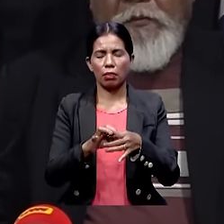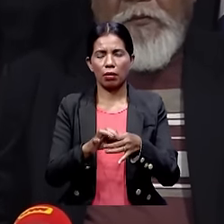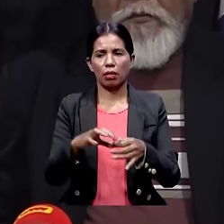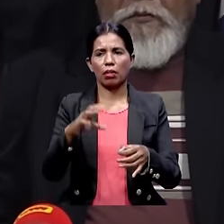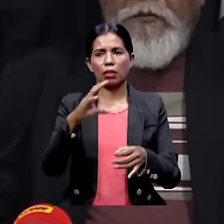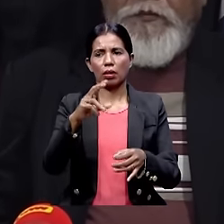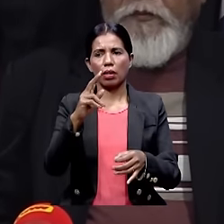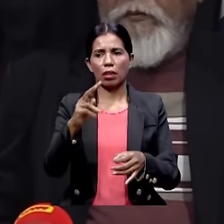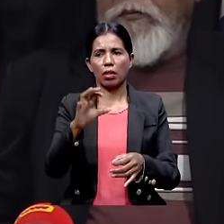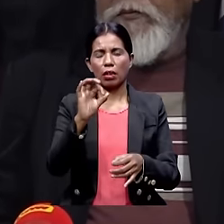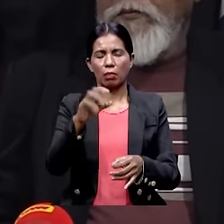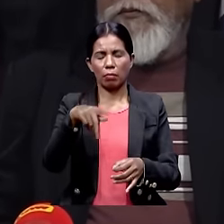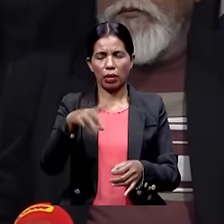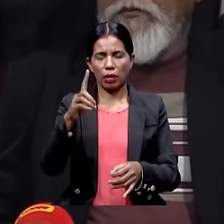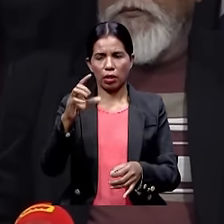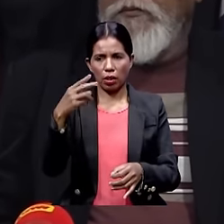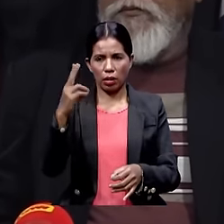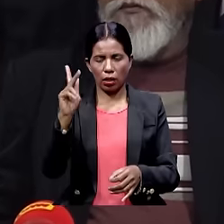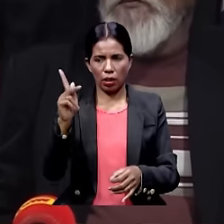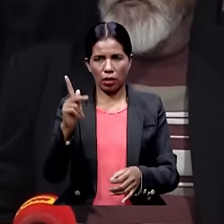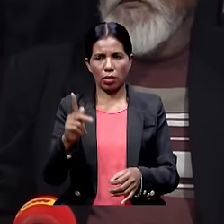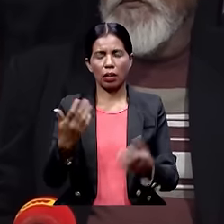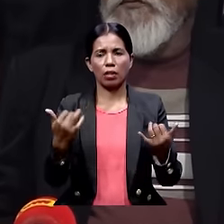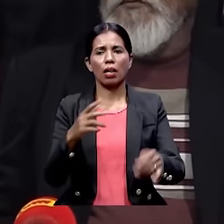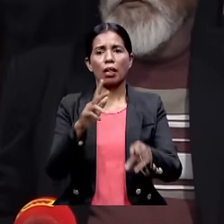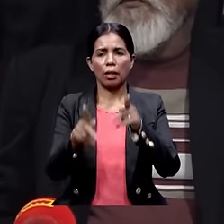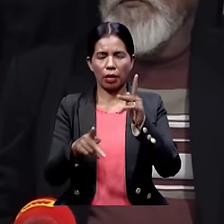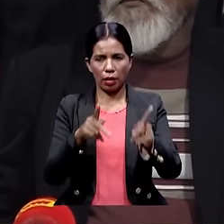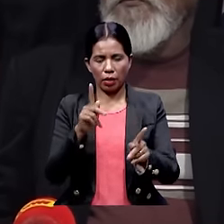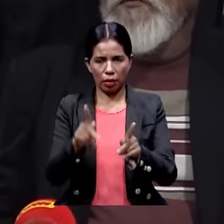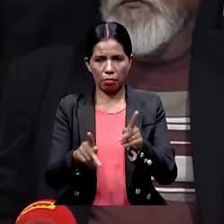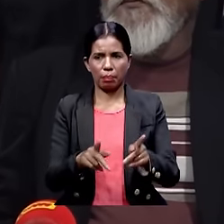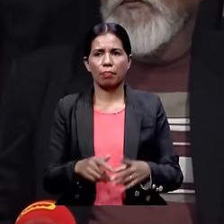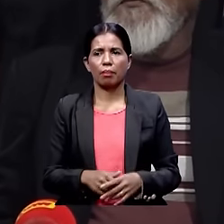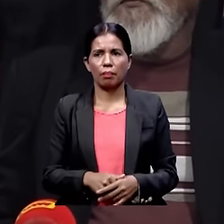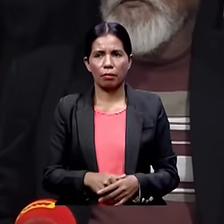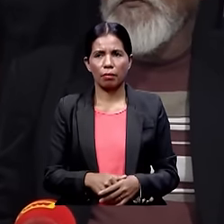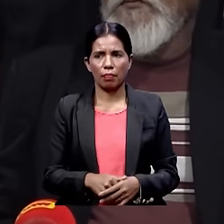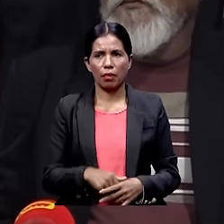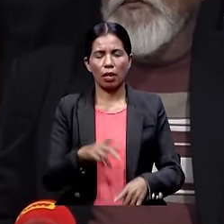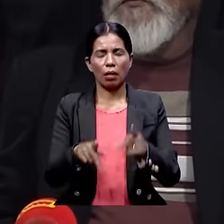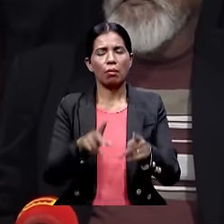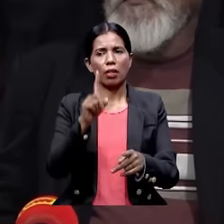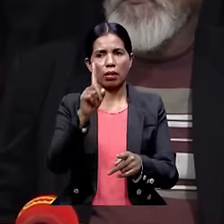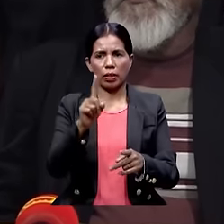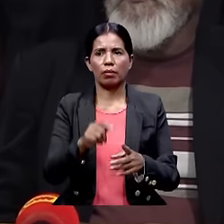membro FPDK, agora, ida ne pessoal ne ema ida nia,